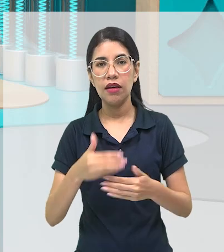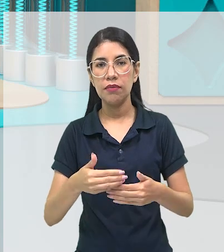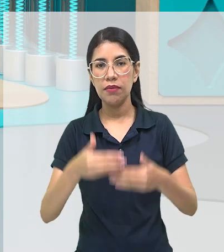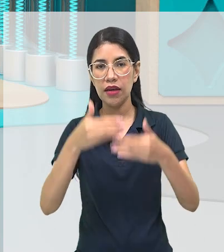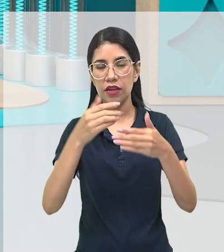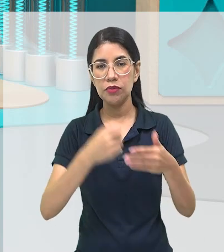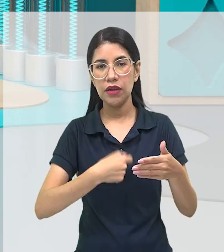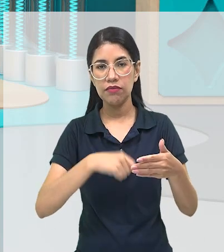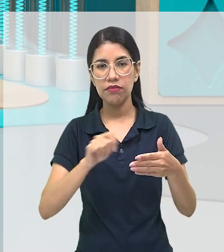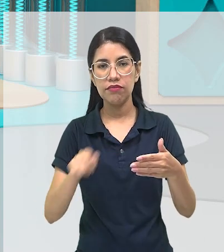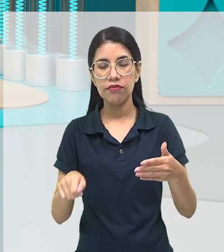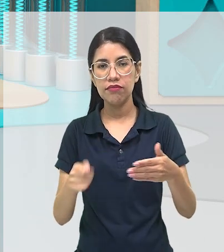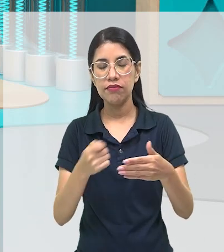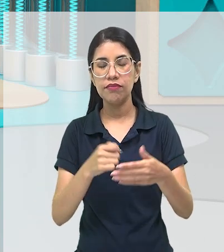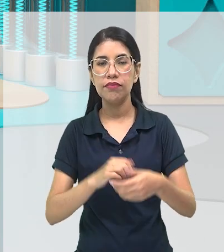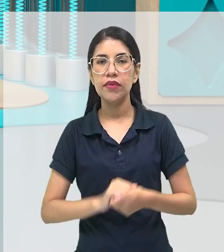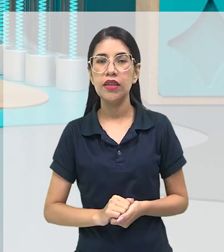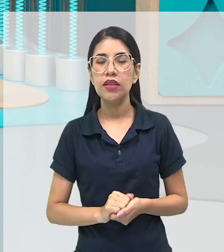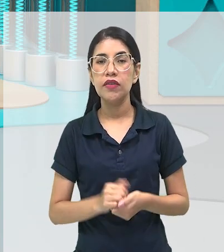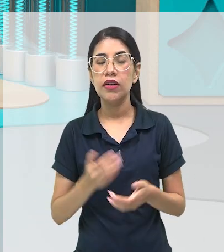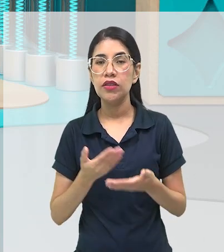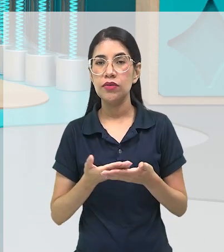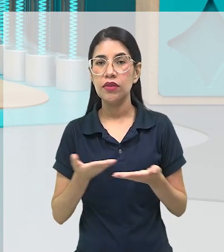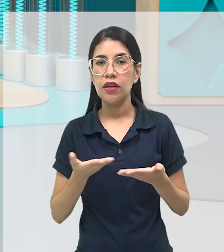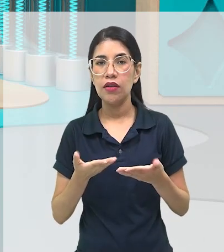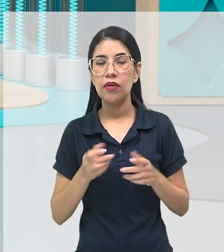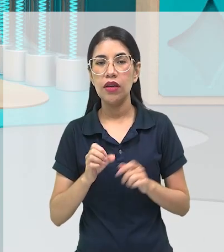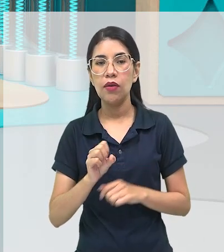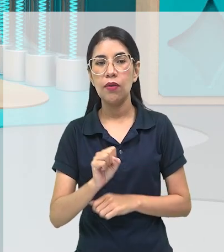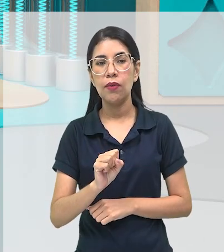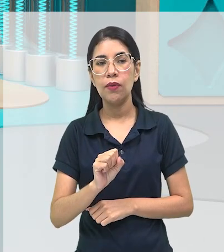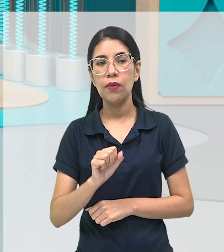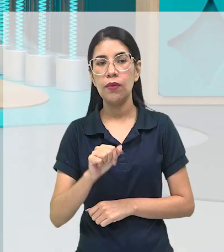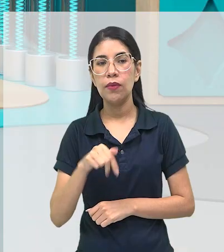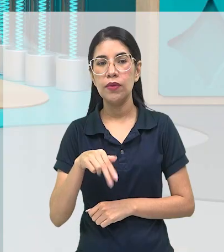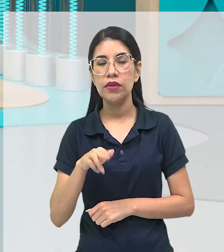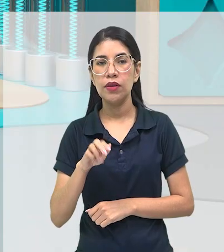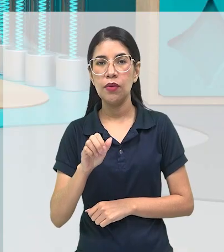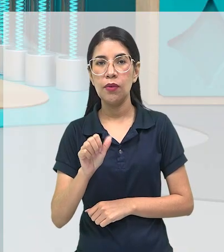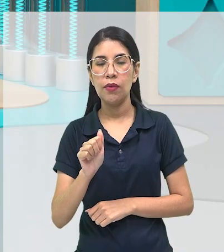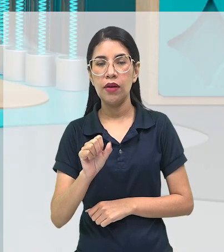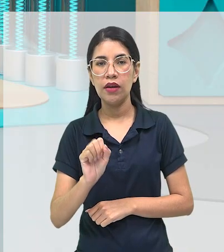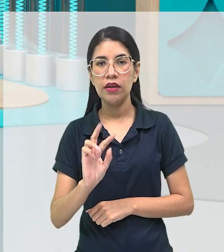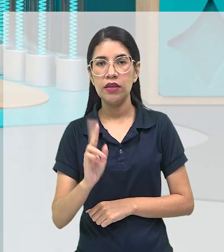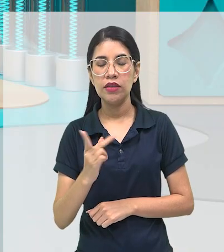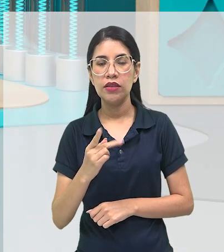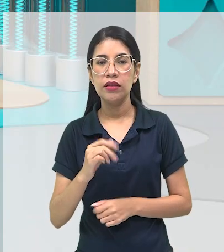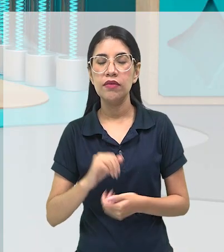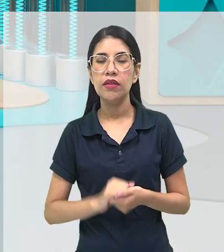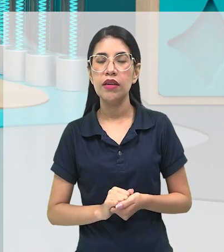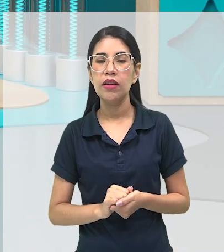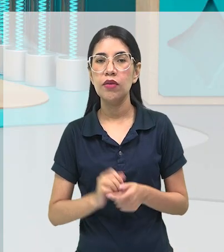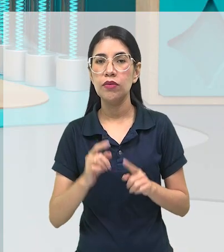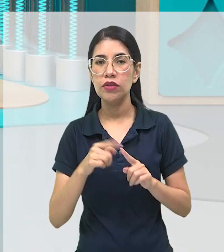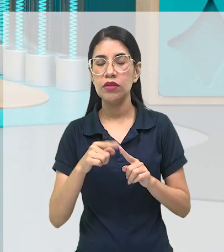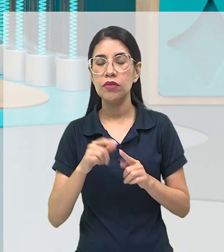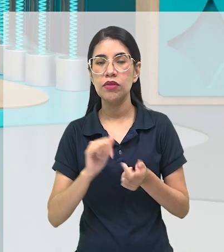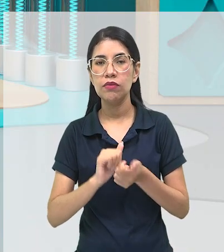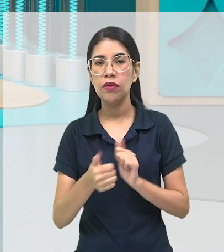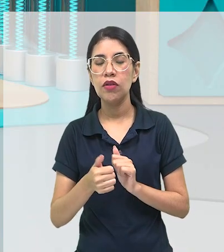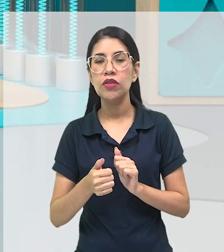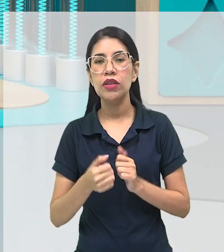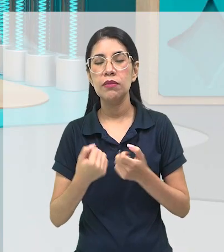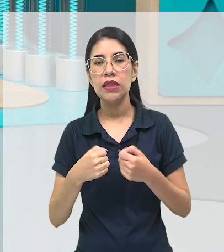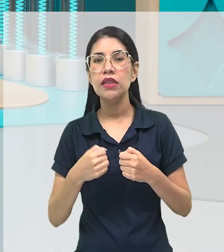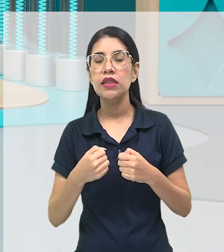rebote. A gente vai relembrar um pouco sobre o squash. O squash ele é um esporte emocionante e dinâmico, que